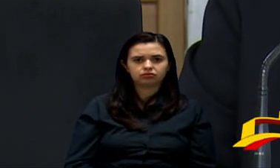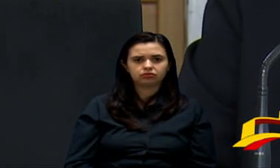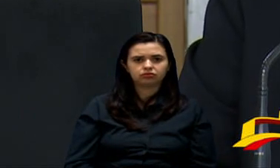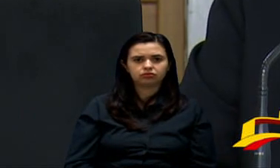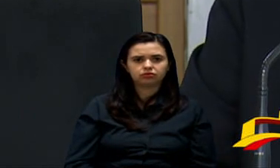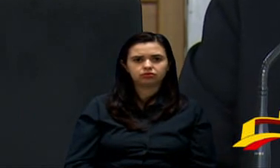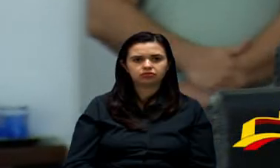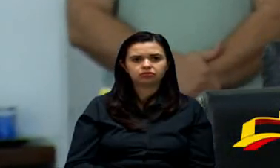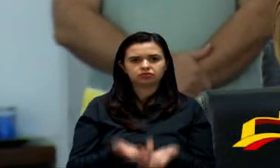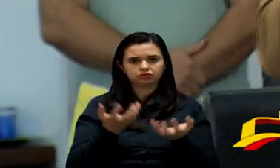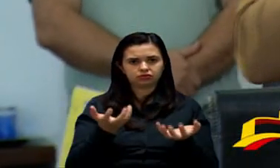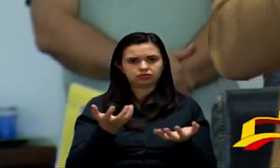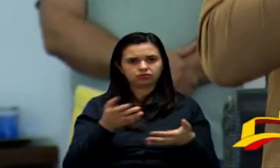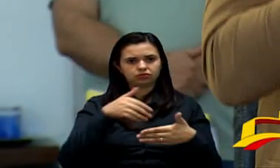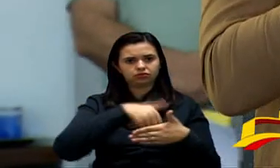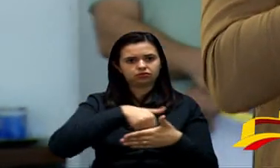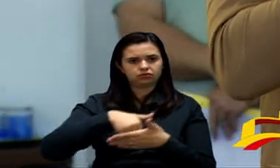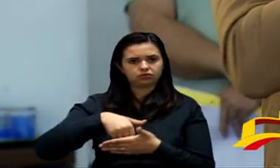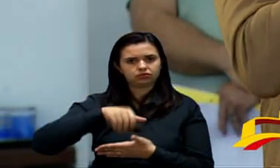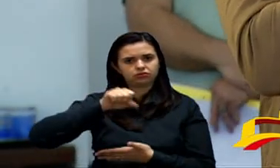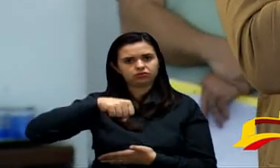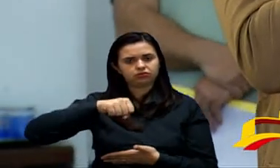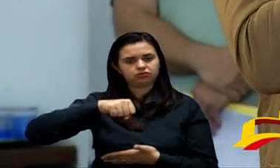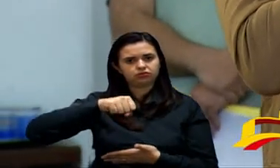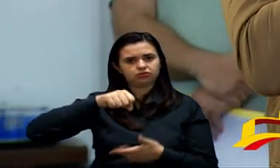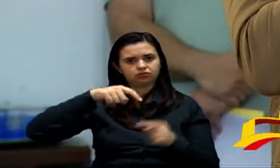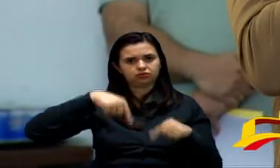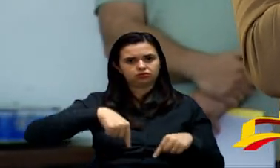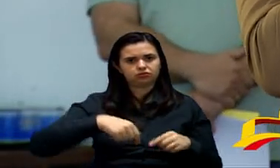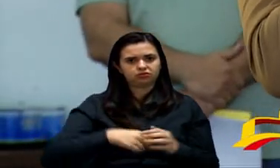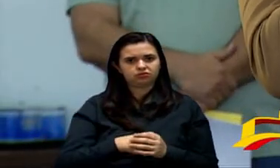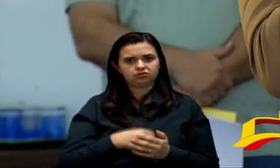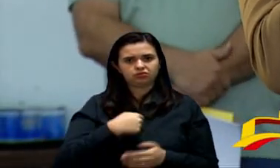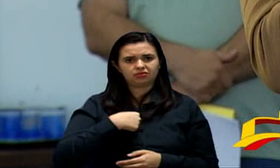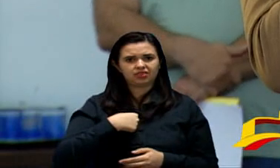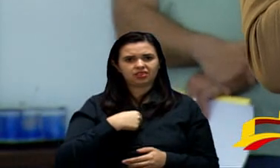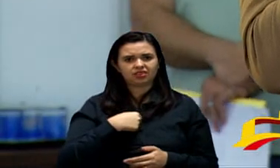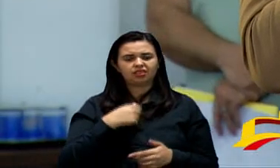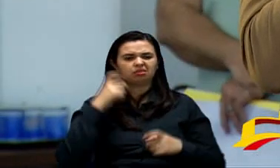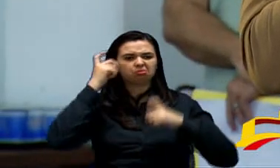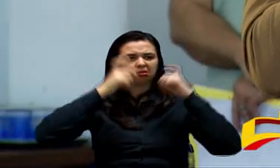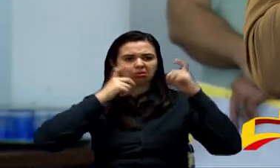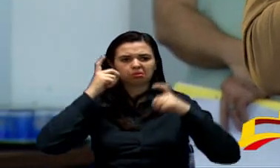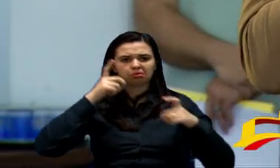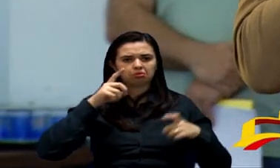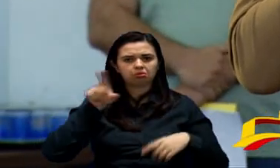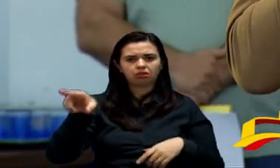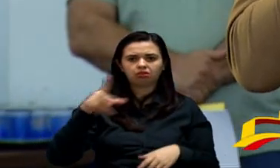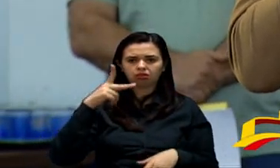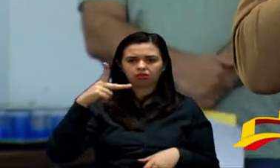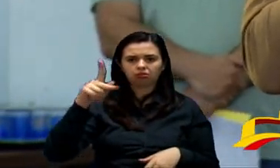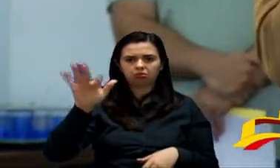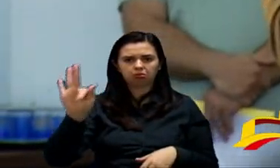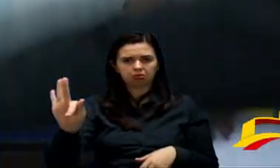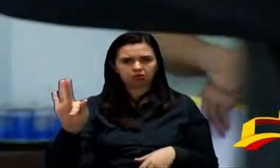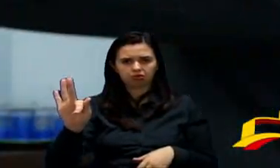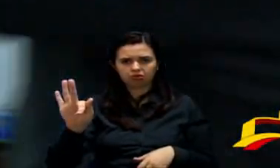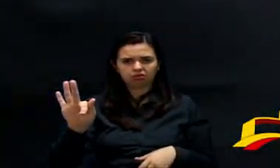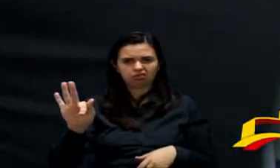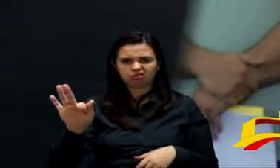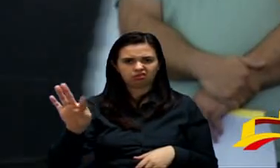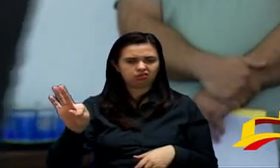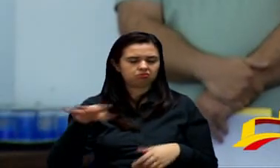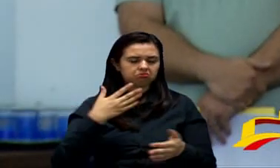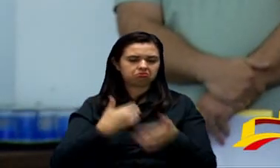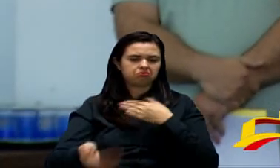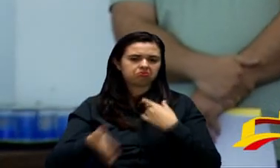Solicito voto favorável, senhores desta casa. Estou pouco preocupado com a opinião do PT. Sou oposição ao PT, sou oposição ao PSOL, e isso vai